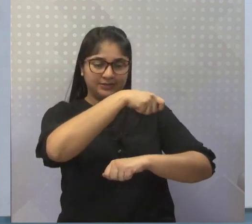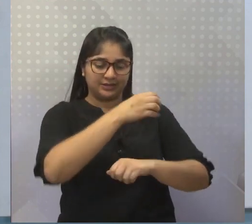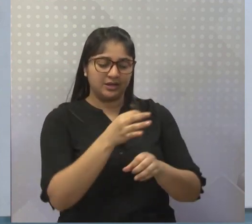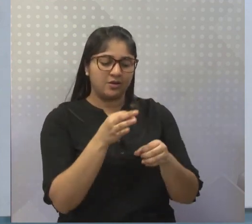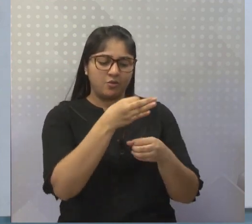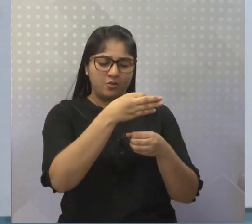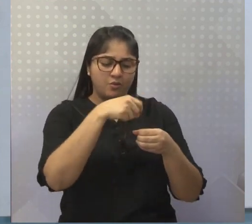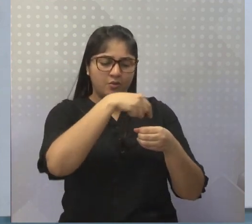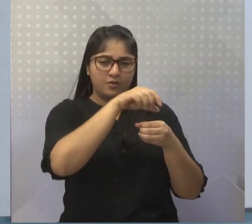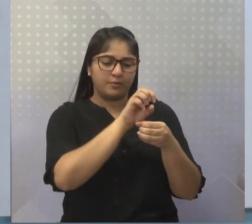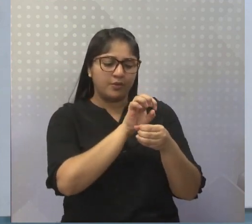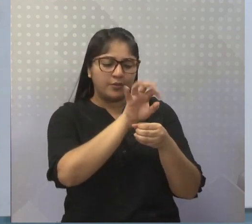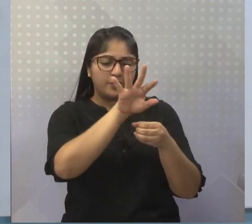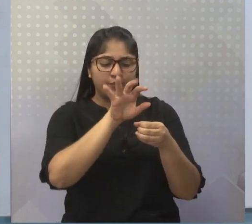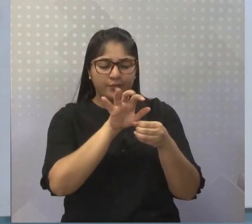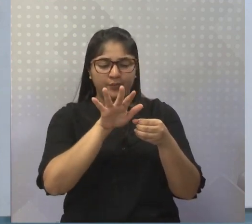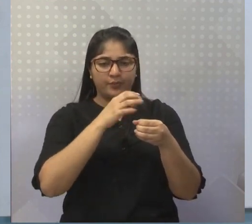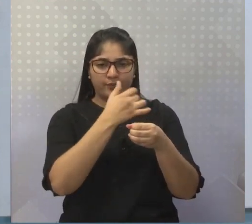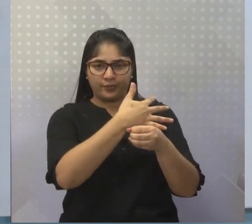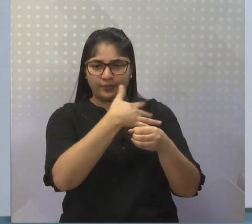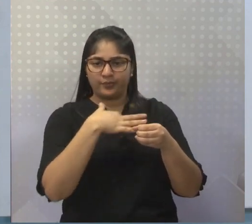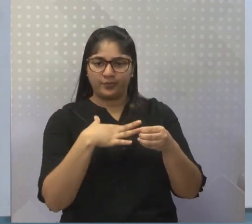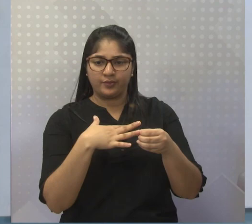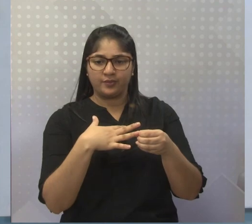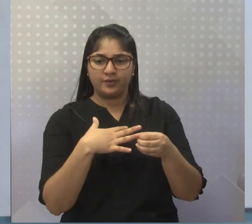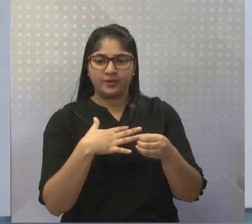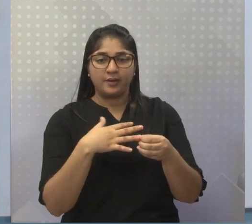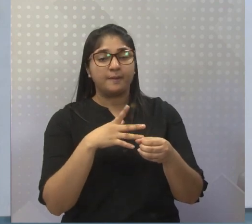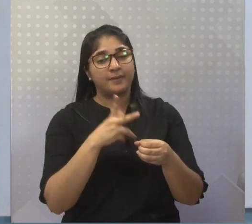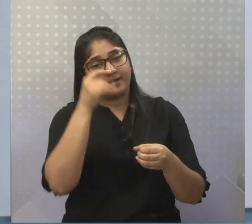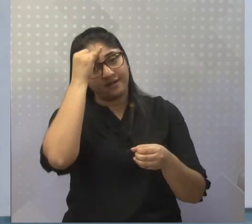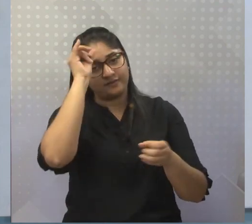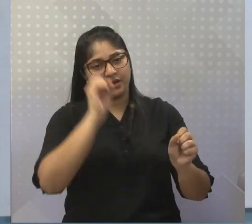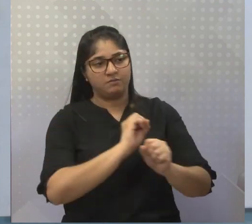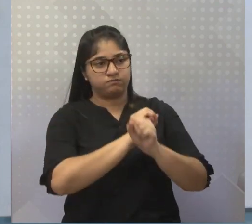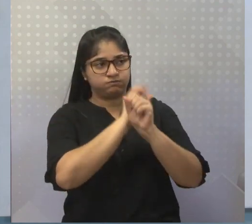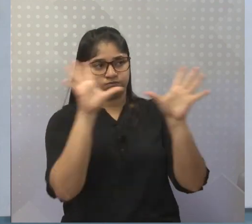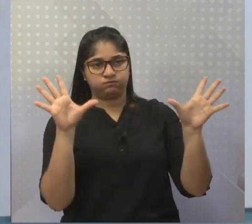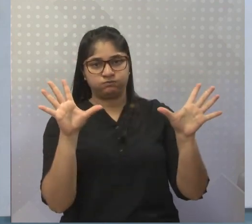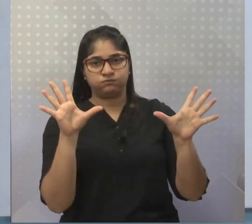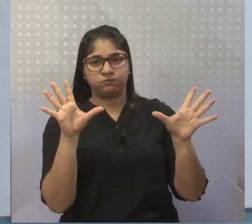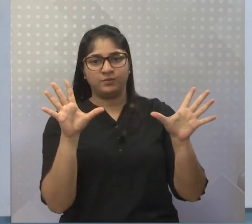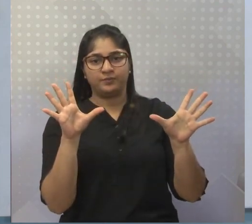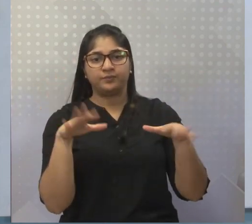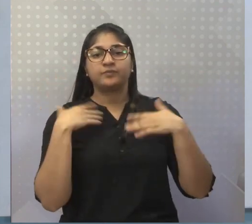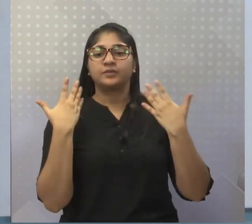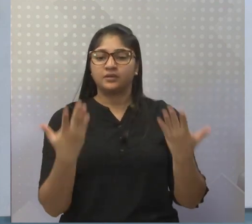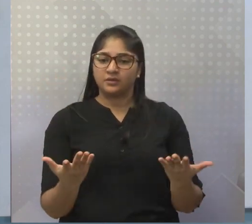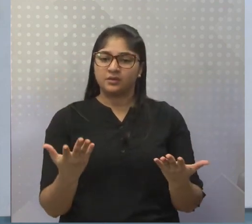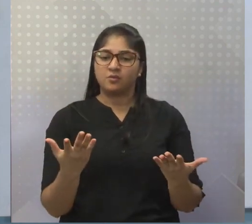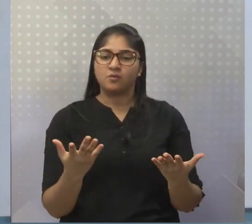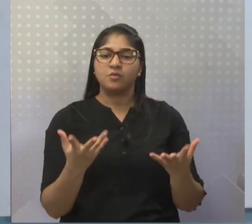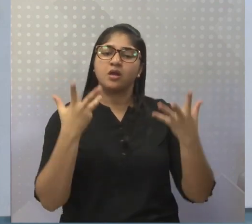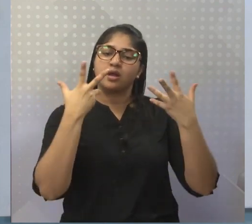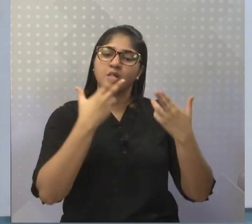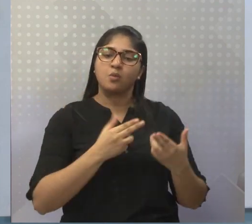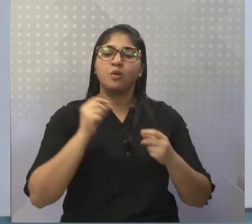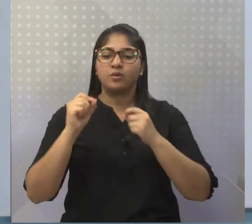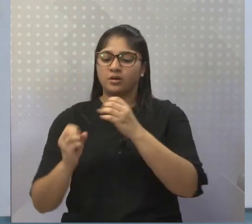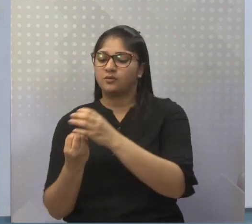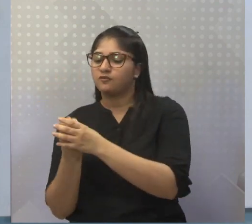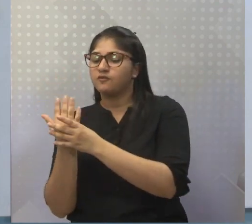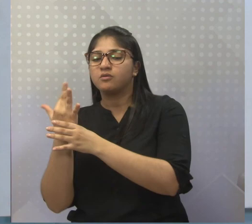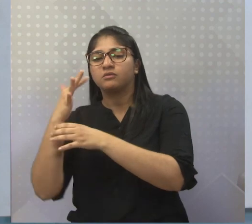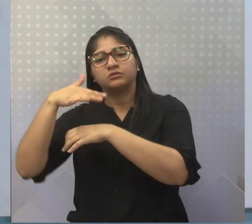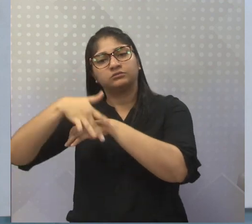aquela válvula é importante para liberar a pressão e a panela não explodir a válvula tem a mesma função dos